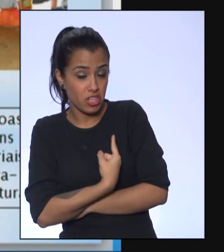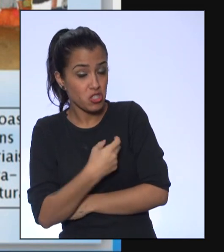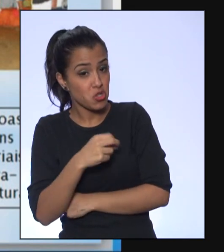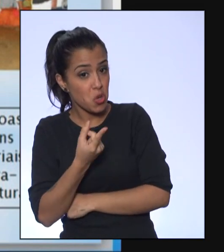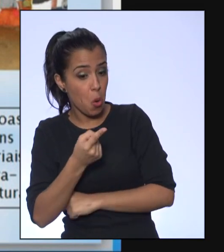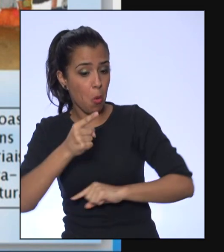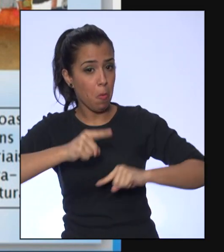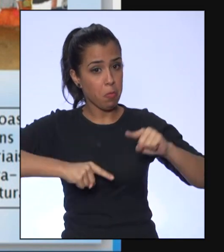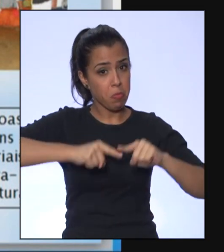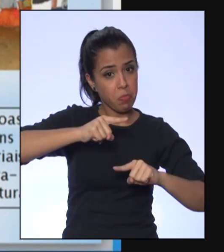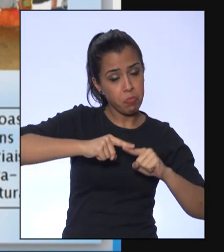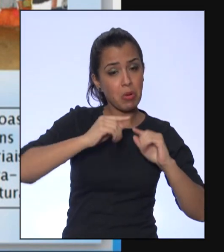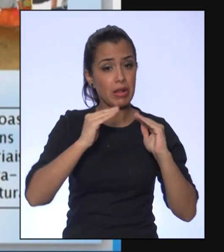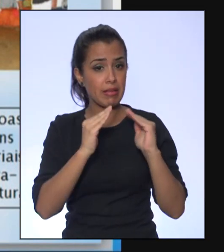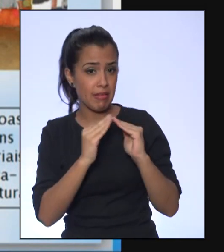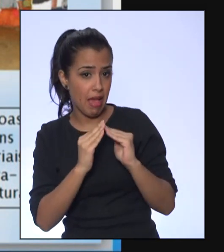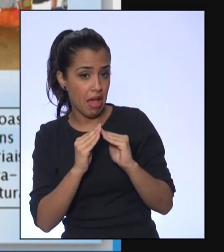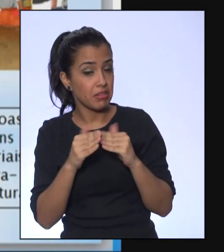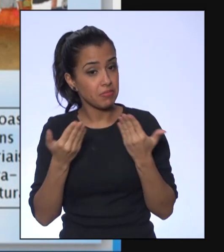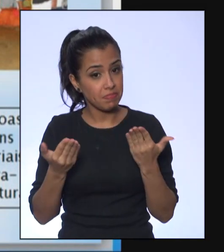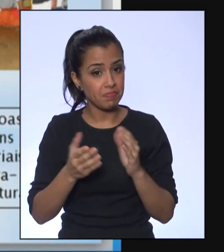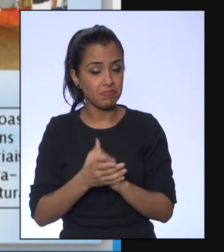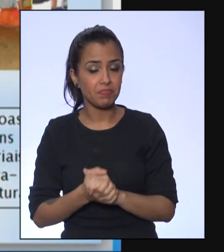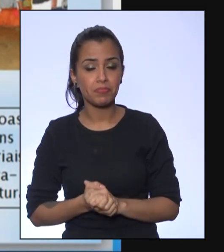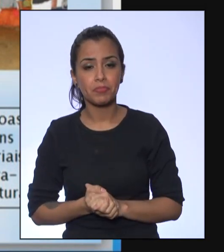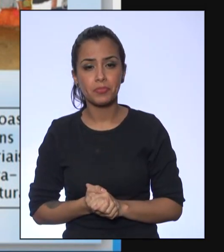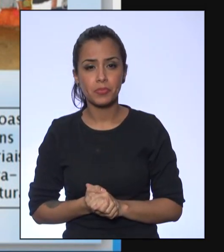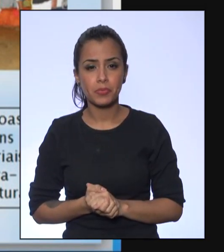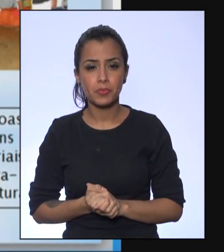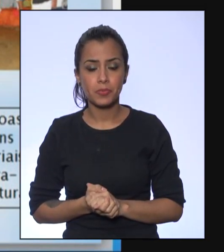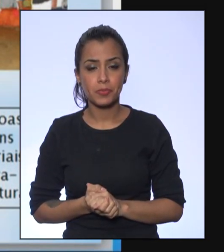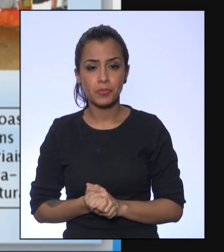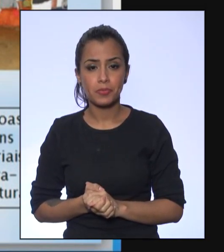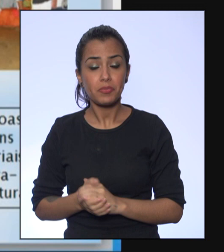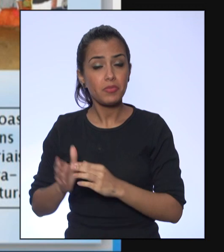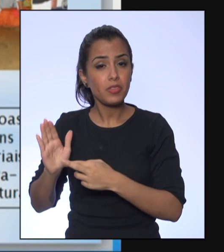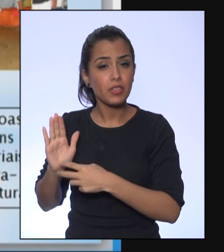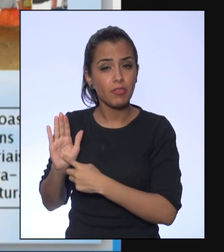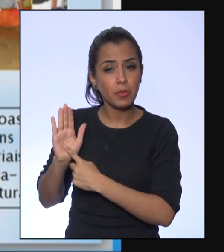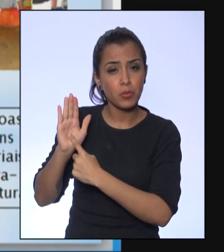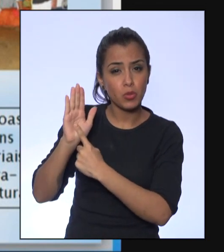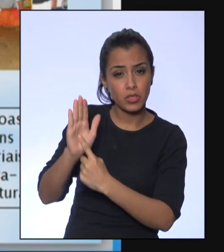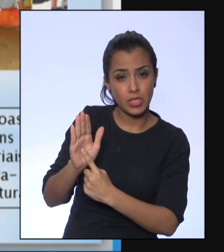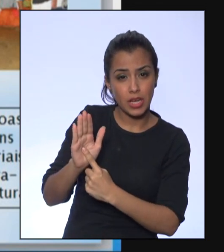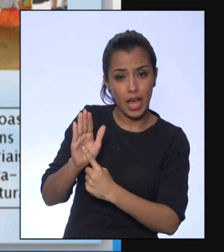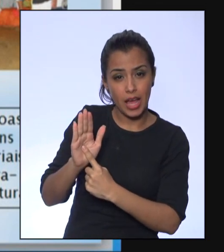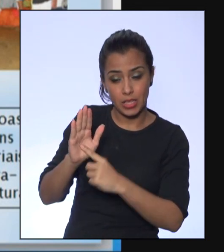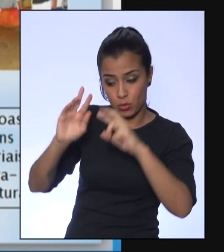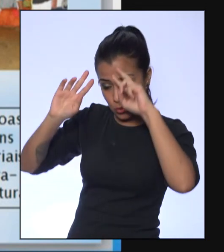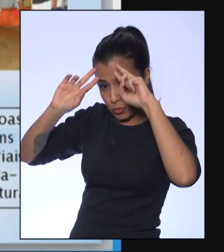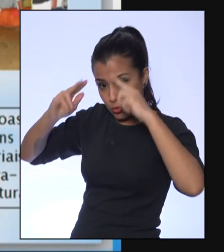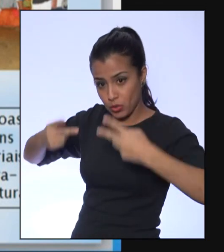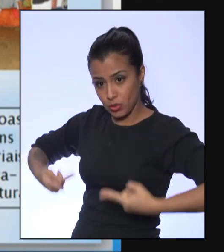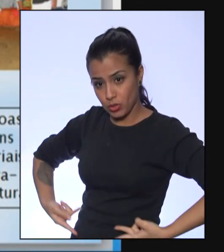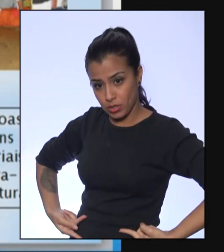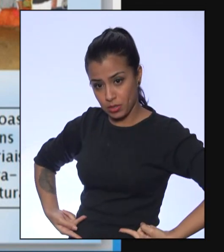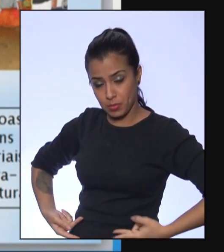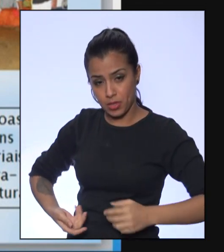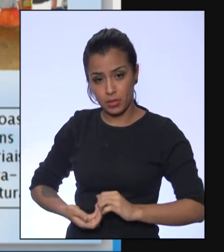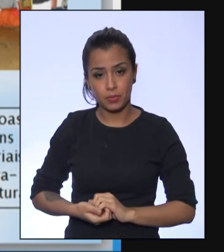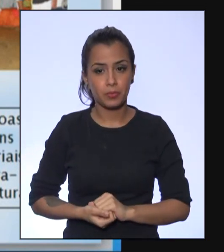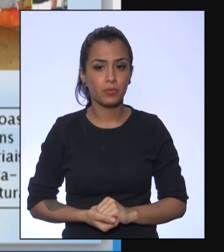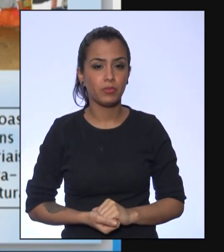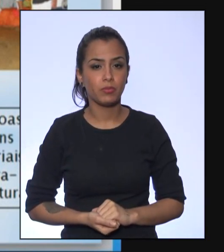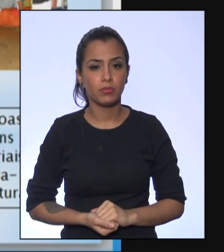materiais. Ela vai relacionar a exposição do ser humano ou dos materiais que